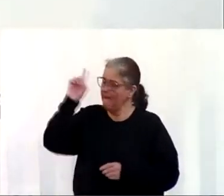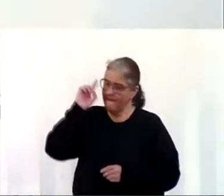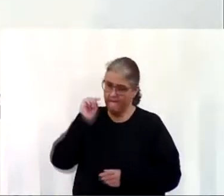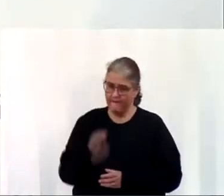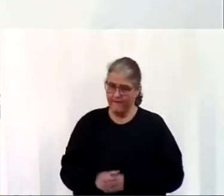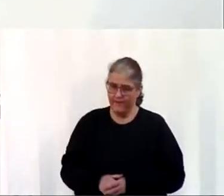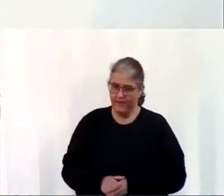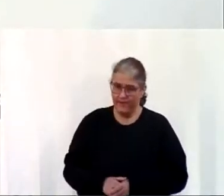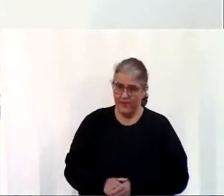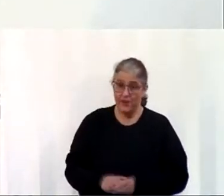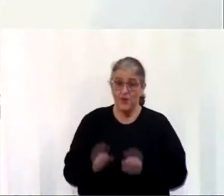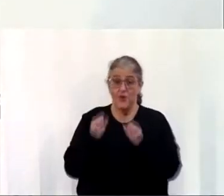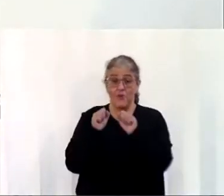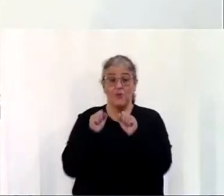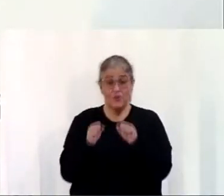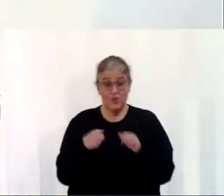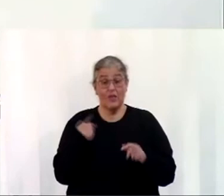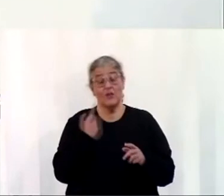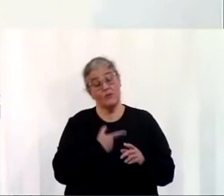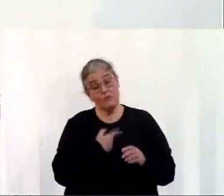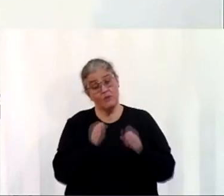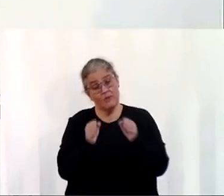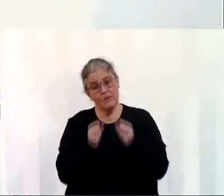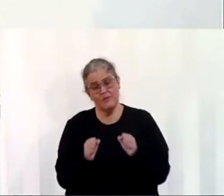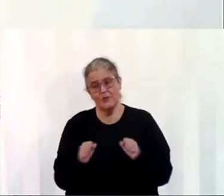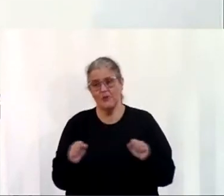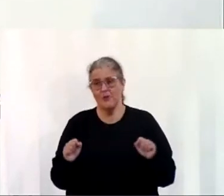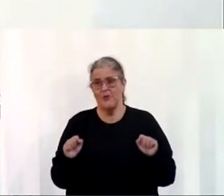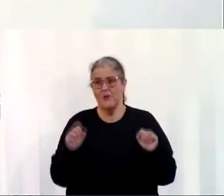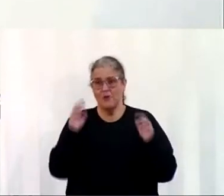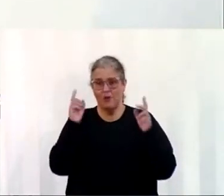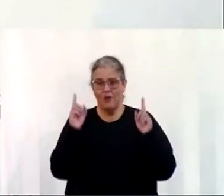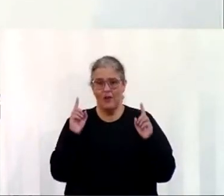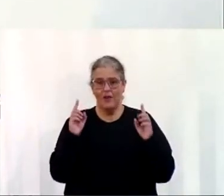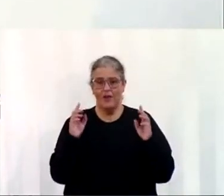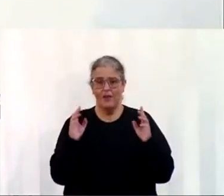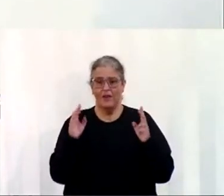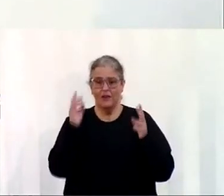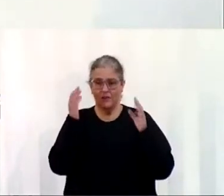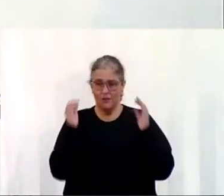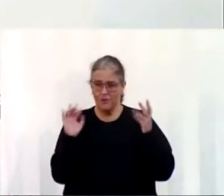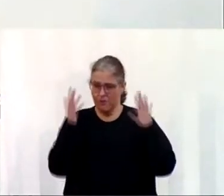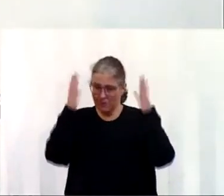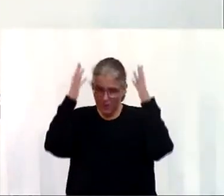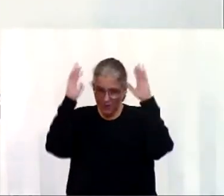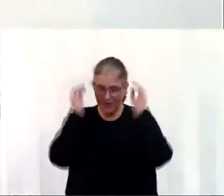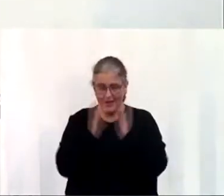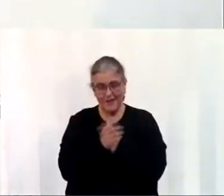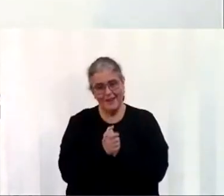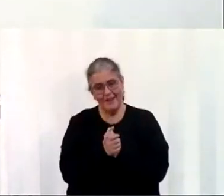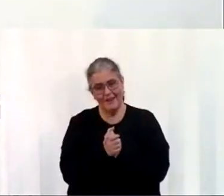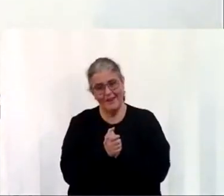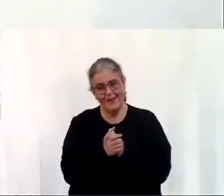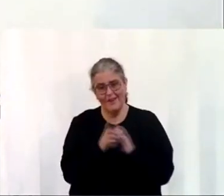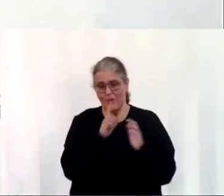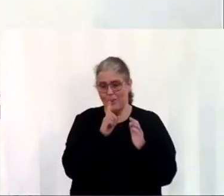Que possamos comemorar esses 97 anos mais crentes, como uma igreja mais